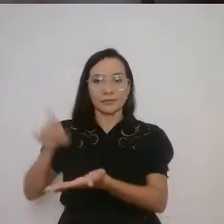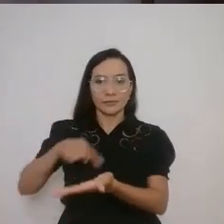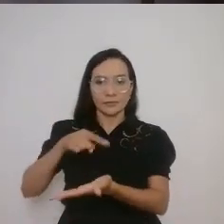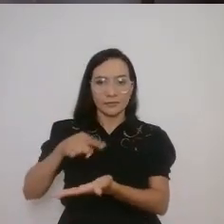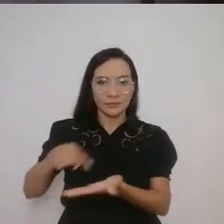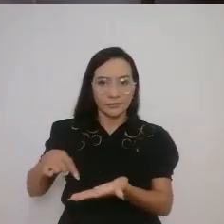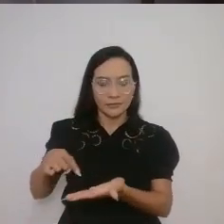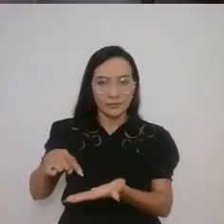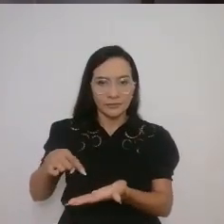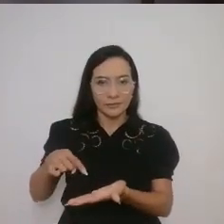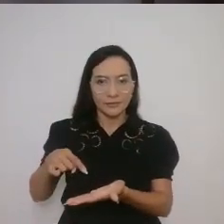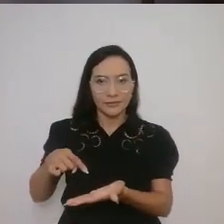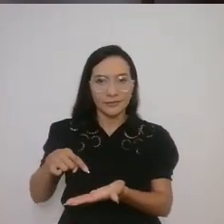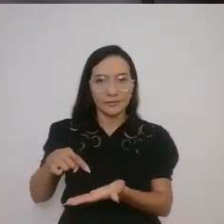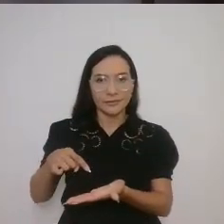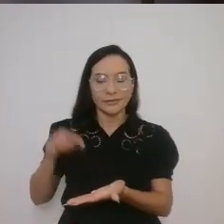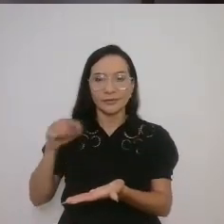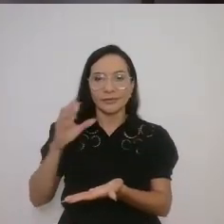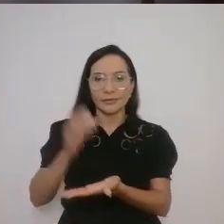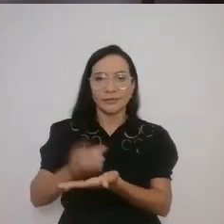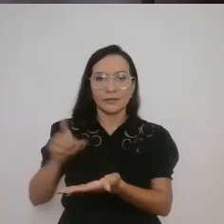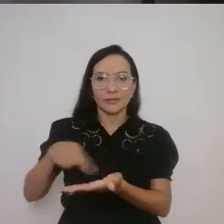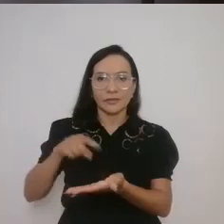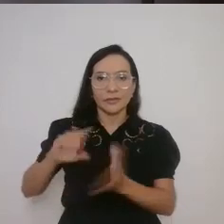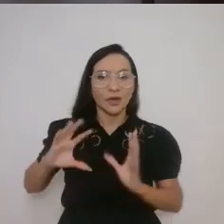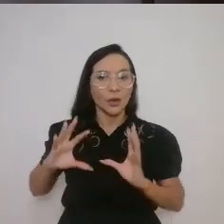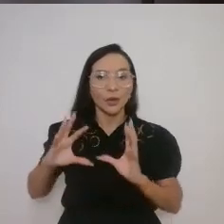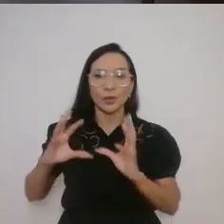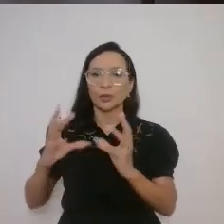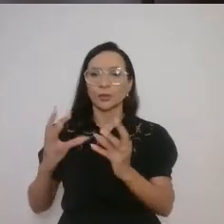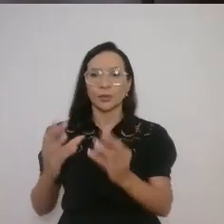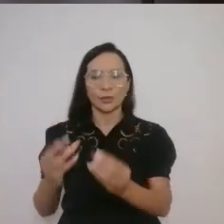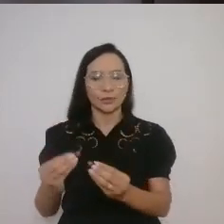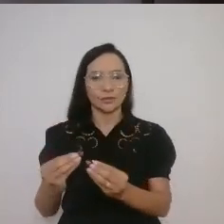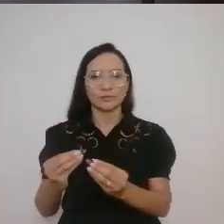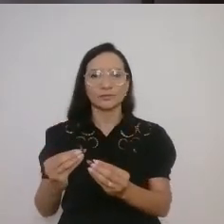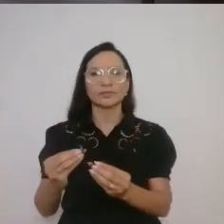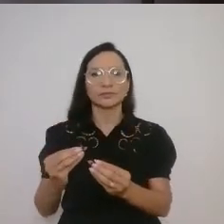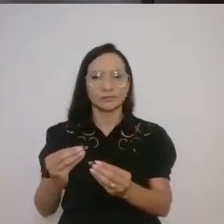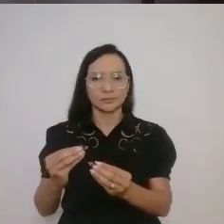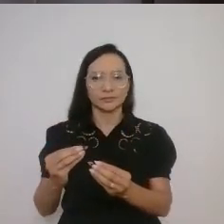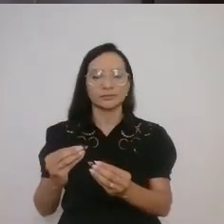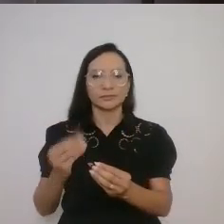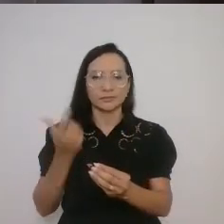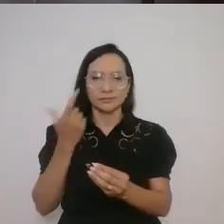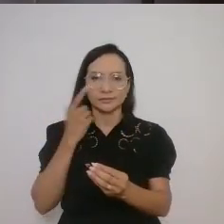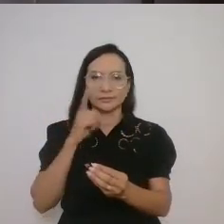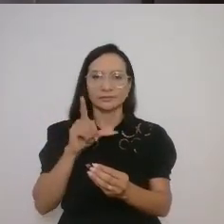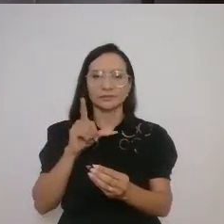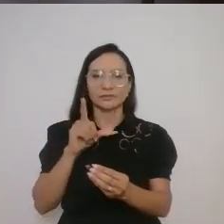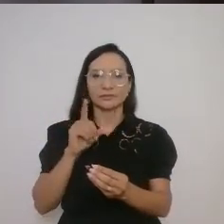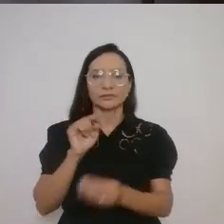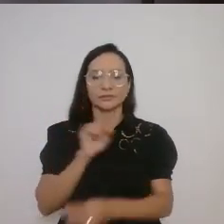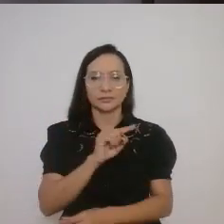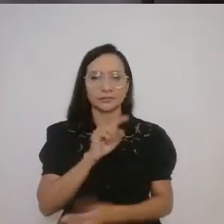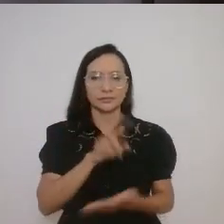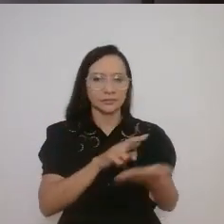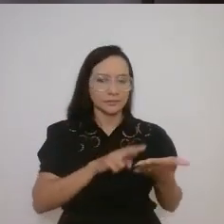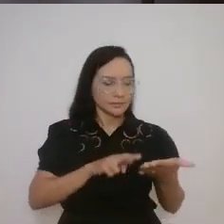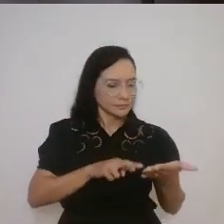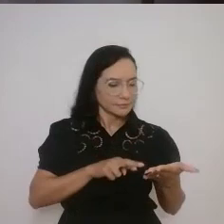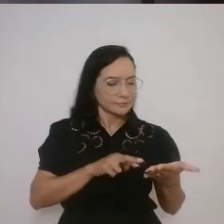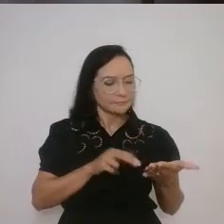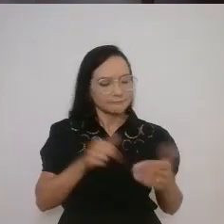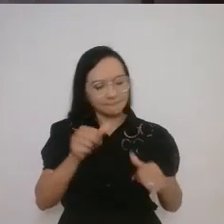e essa nulidade alcança todos os demais candidatos, o relator seguinte que for examinar a